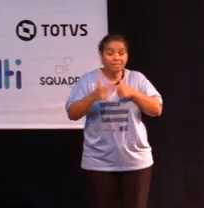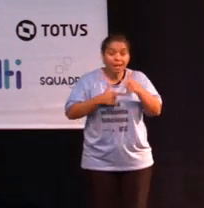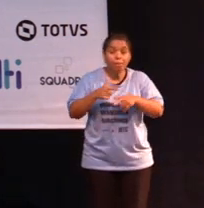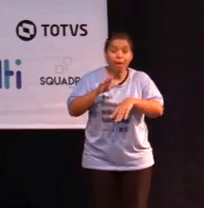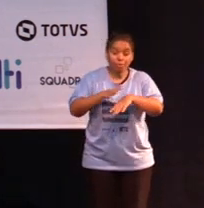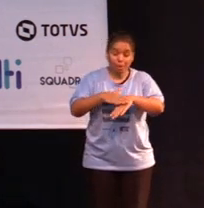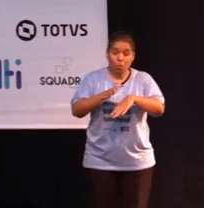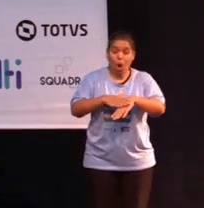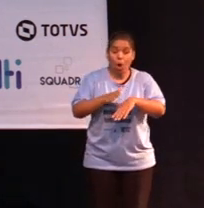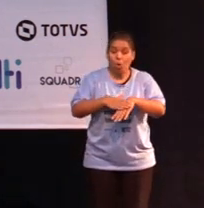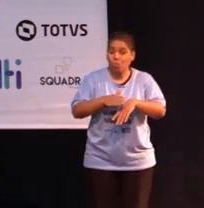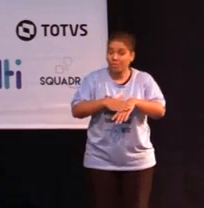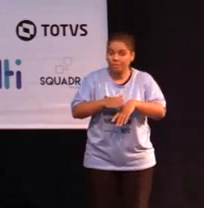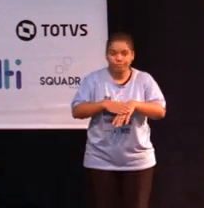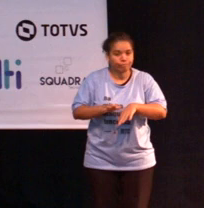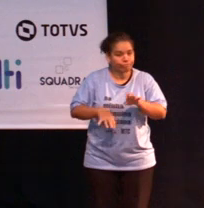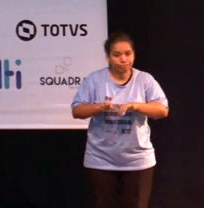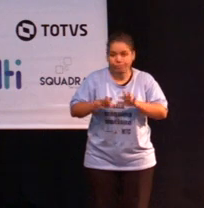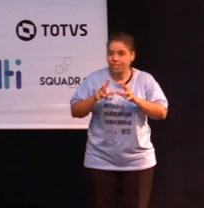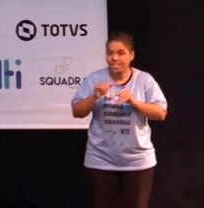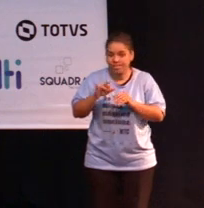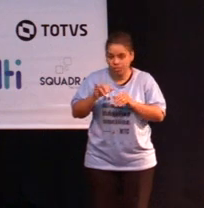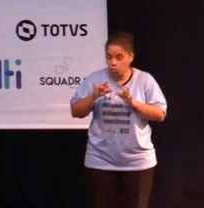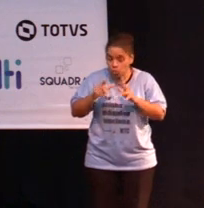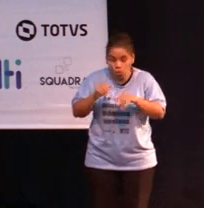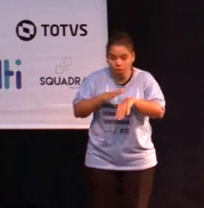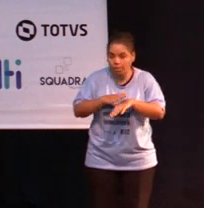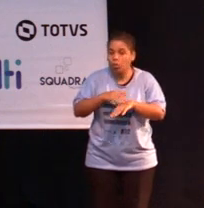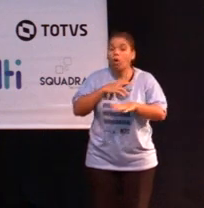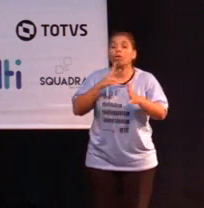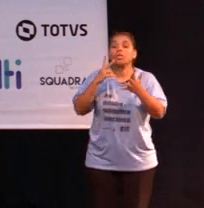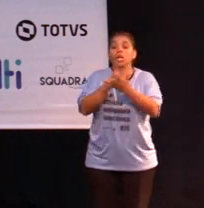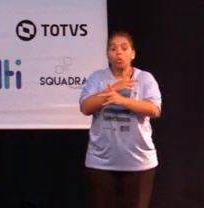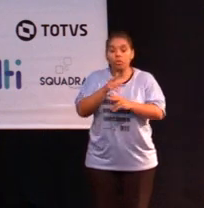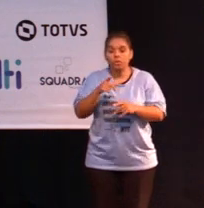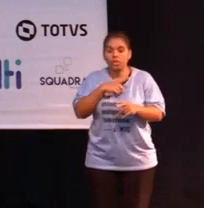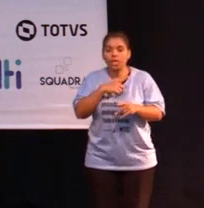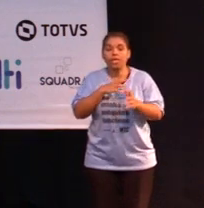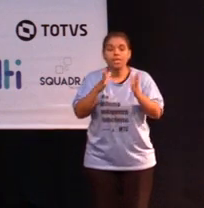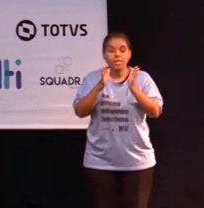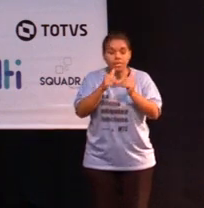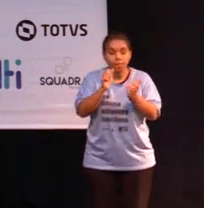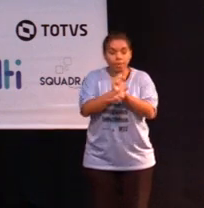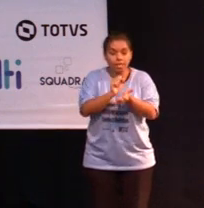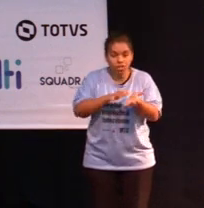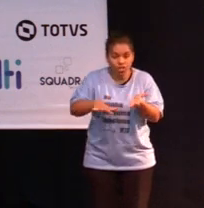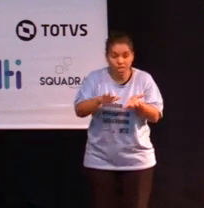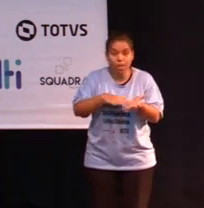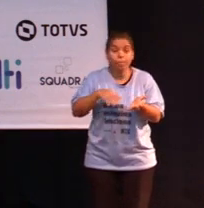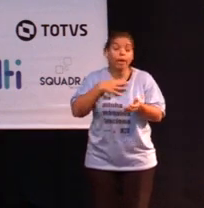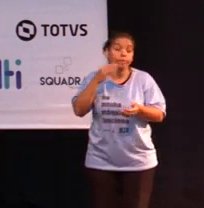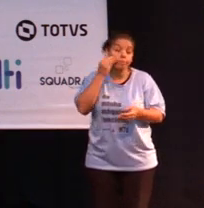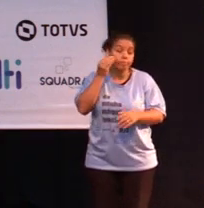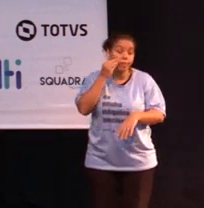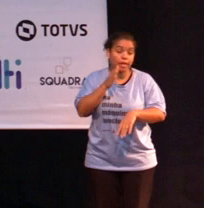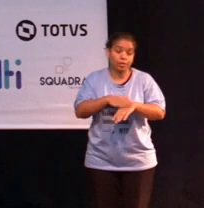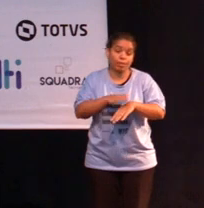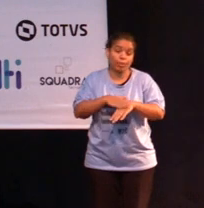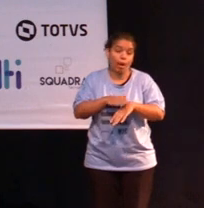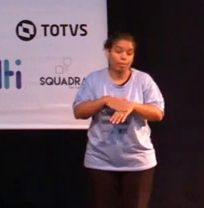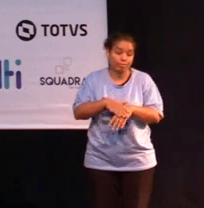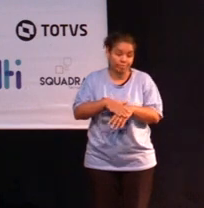né o trabalho da área de pintura todo manual e acontece isso você pediu ambiente o teste era manual né e com o